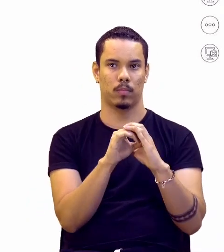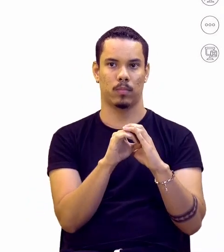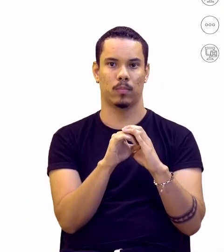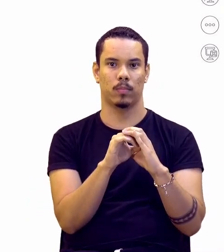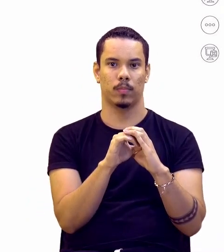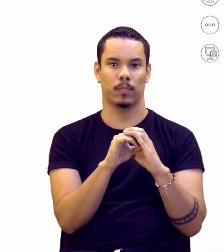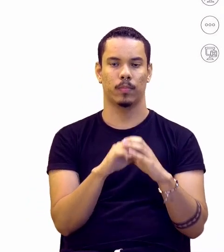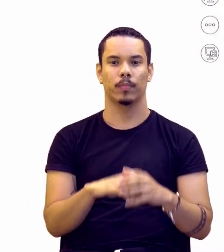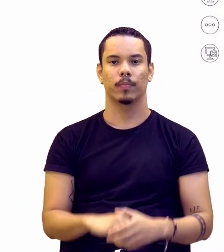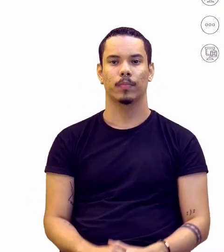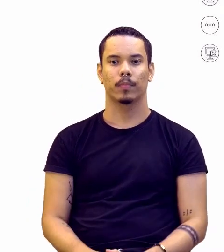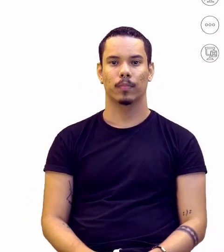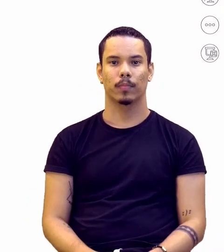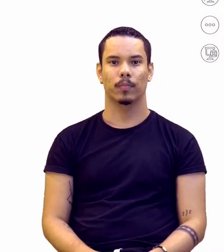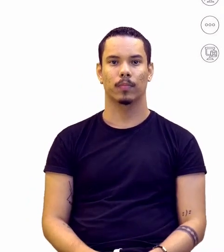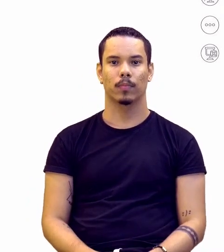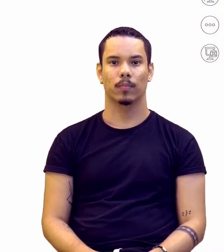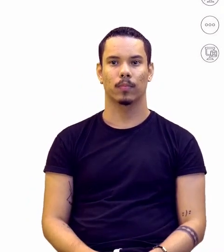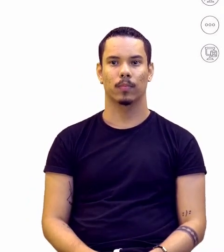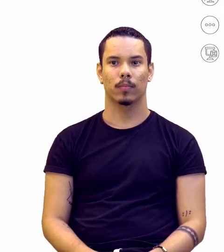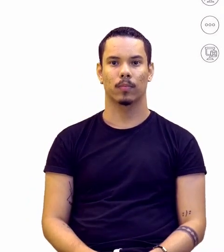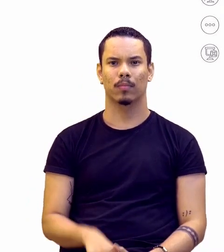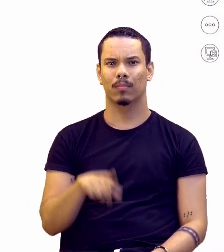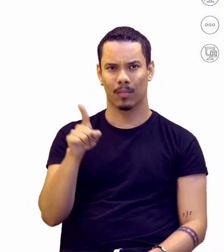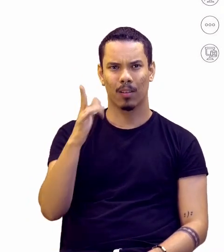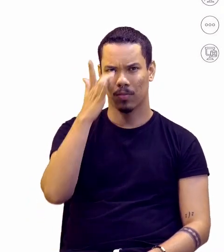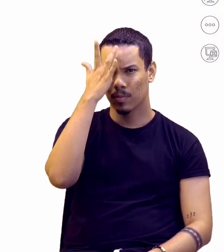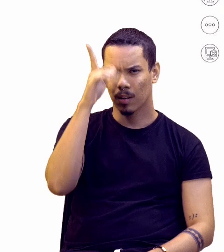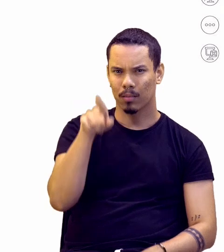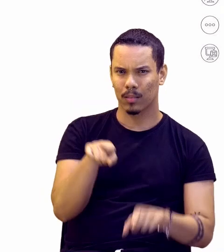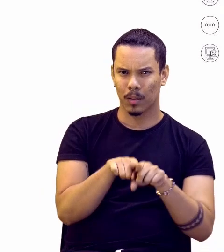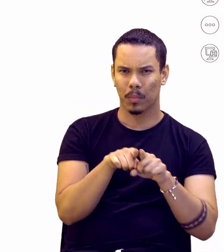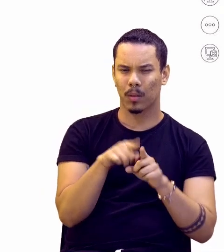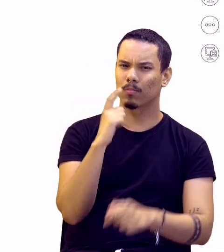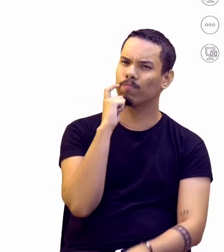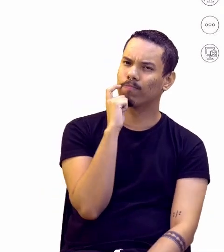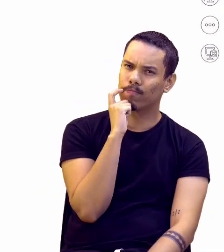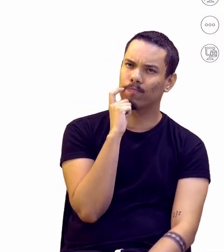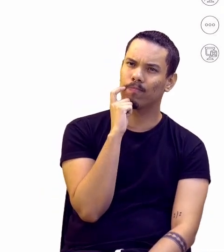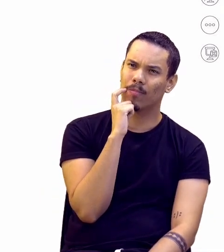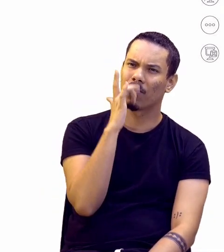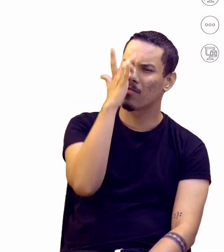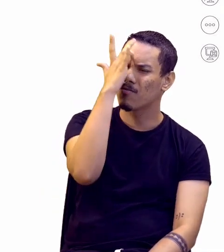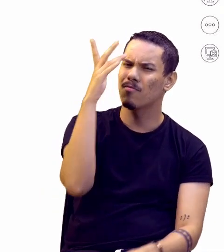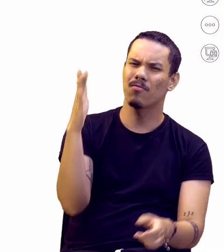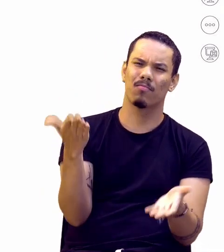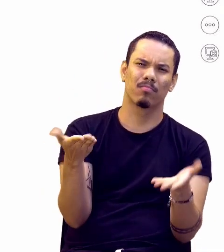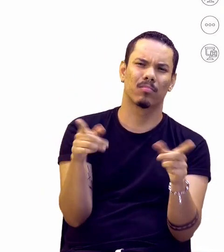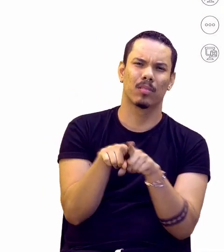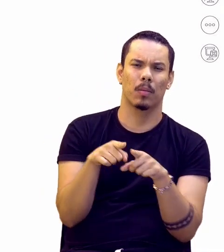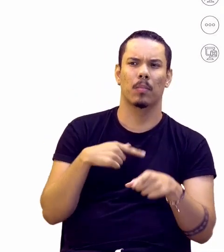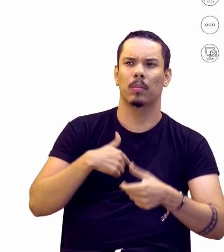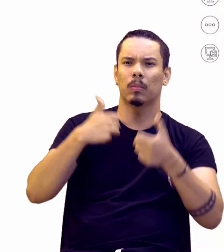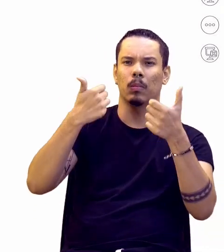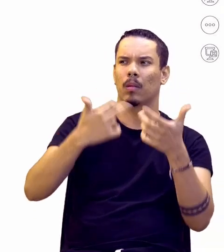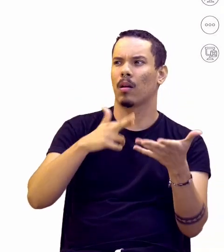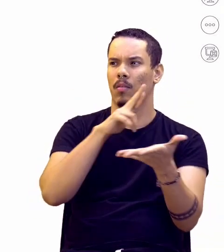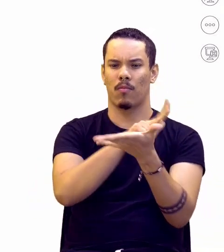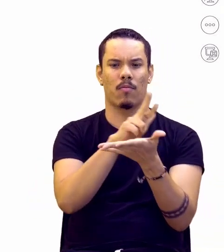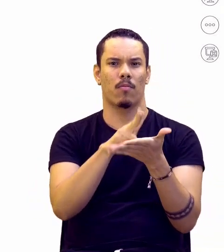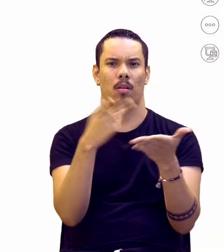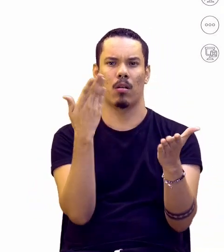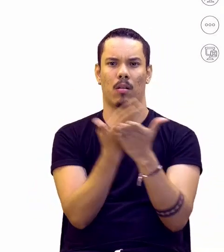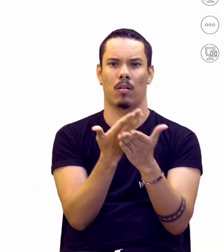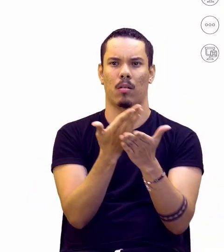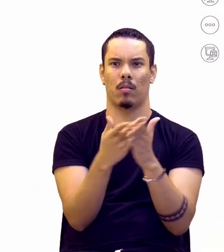Centro-Oeste. Rogério, essa aí tá mamão com açúcar? Como é que é? Tá tranquilo, professor Jorge. Falamos em várias aulas de